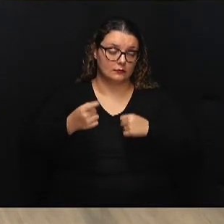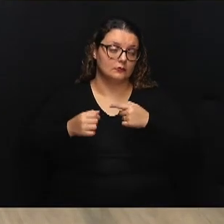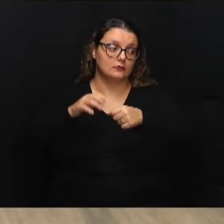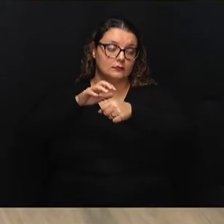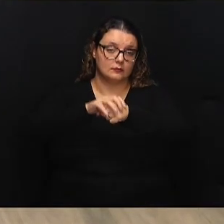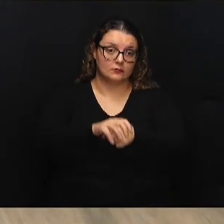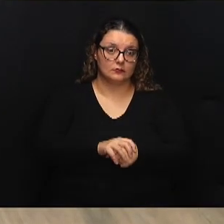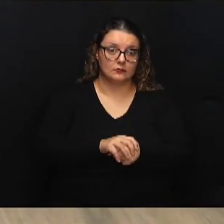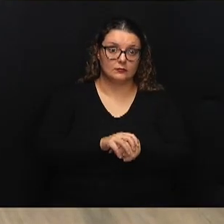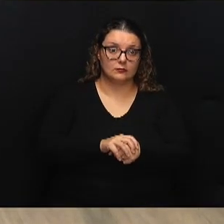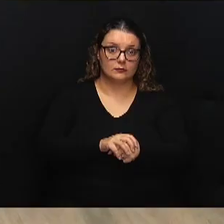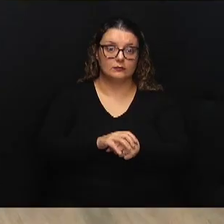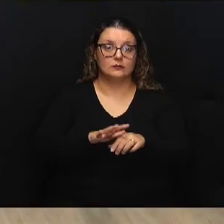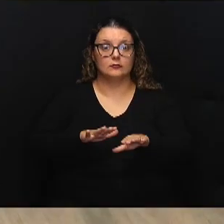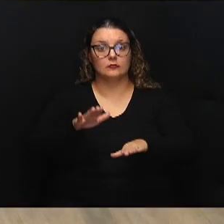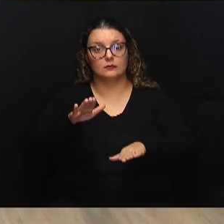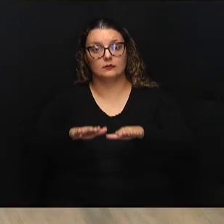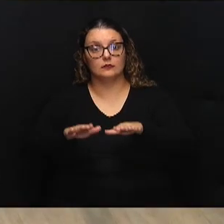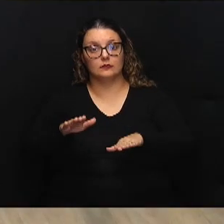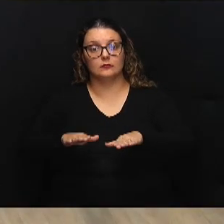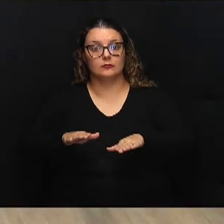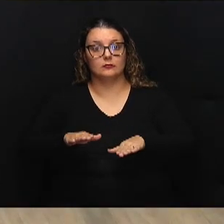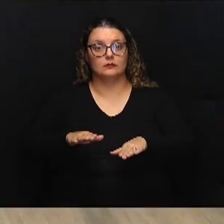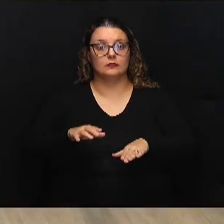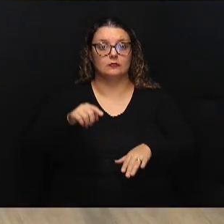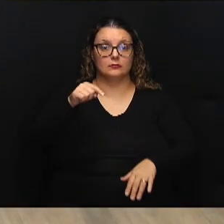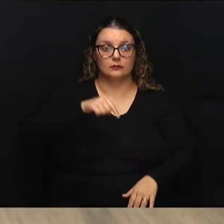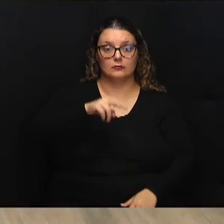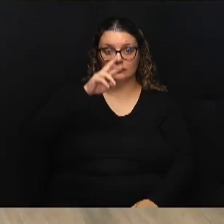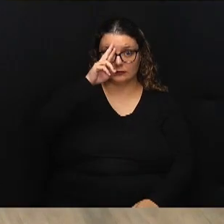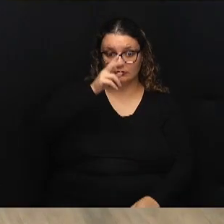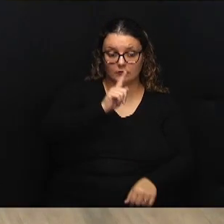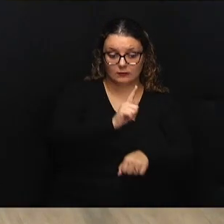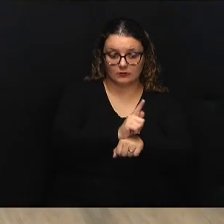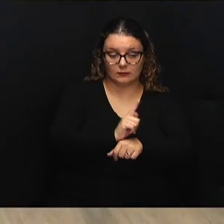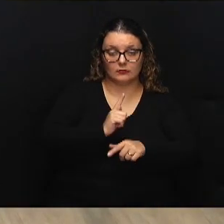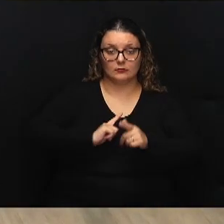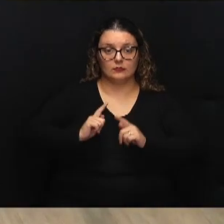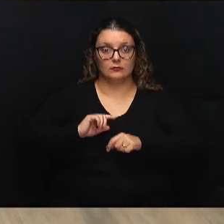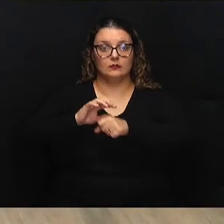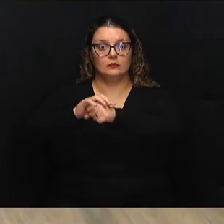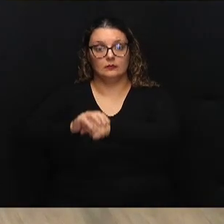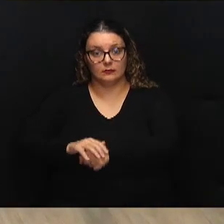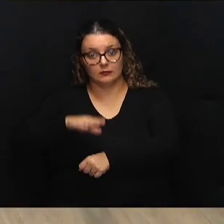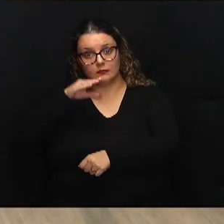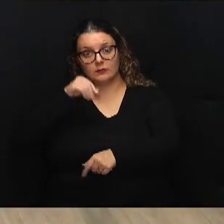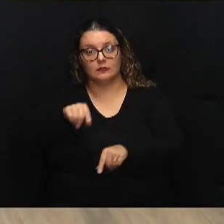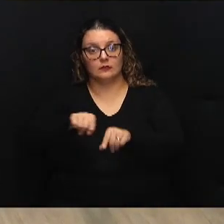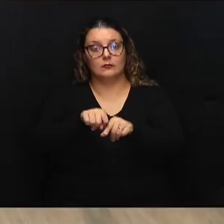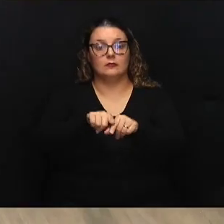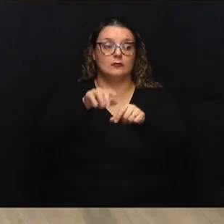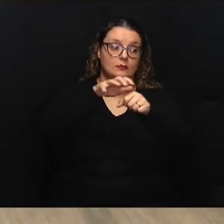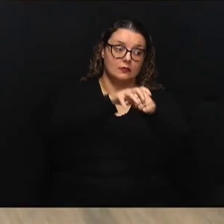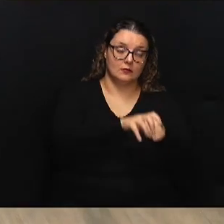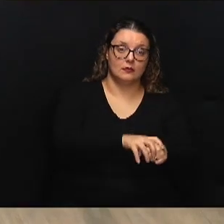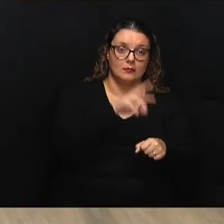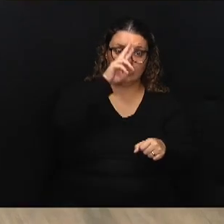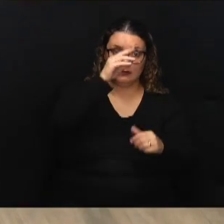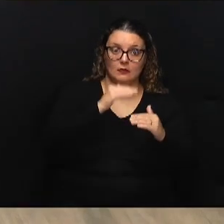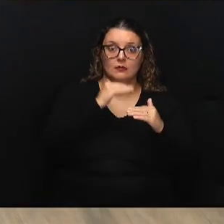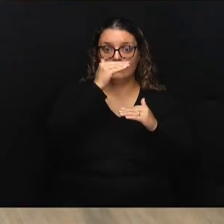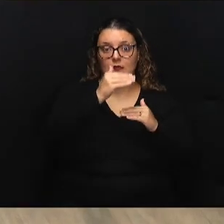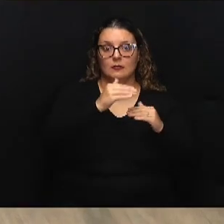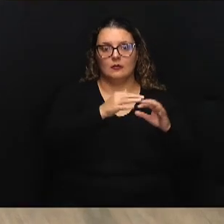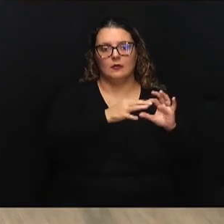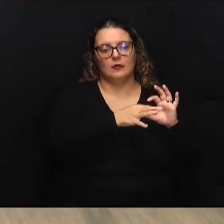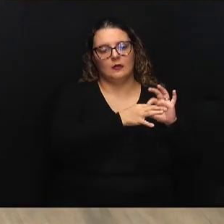pressão, mas talvez esse patrão, esse gerente que está pressionando o funcionário, ele também está sendo pressionado, então é um efeito dominó.